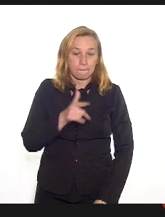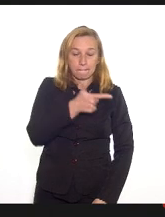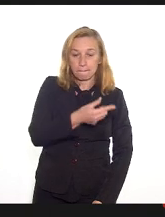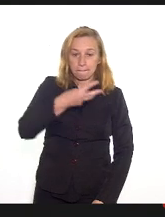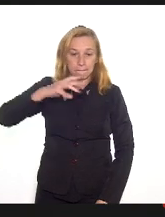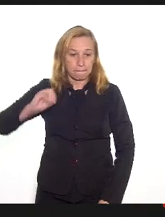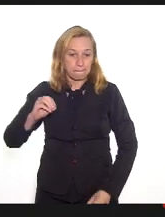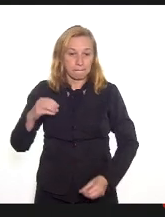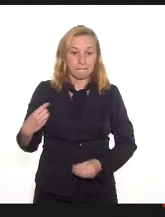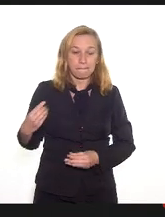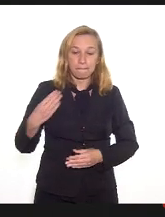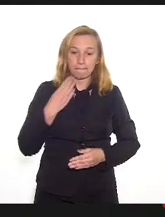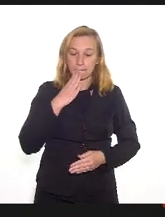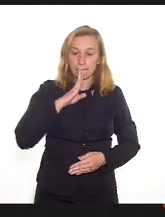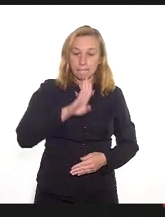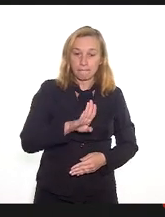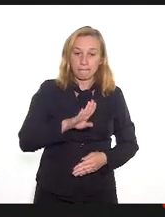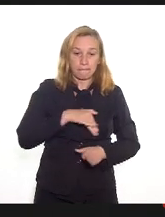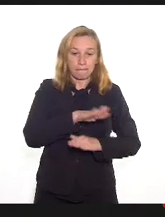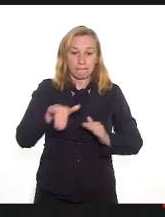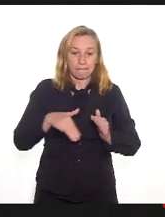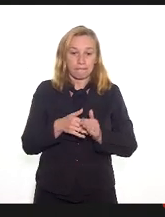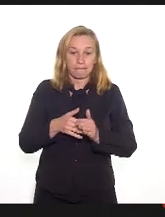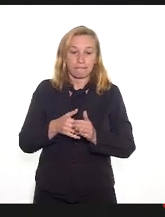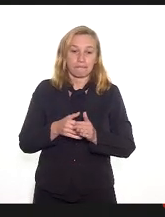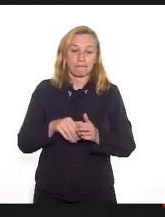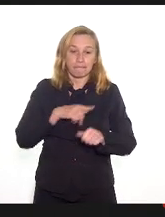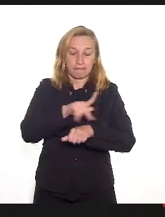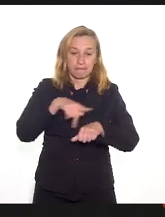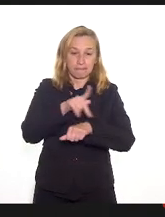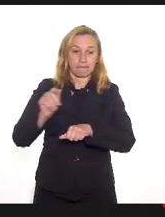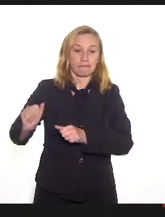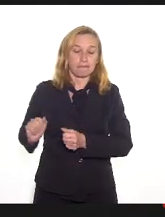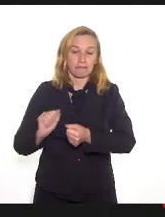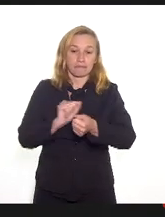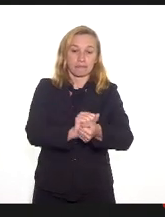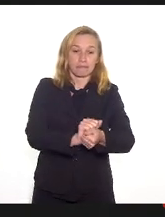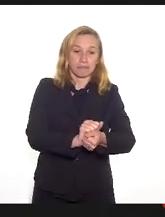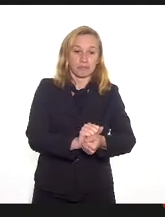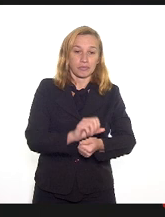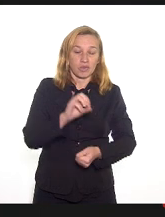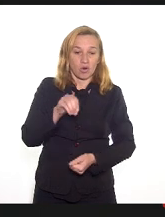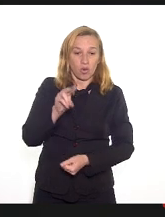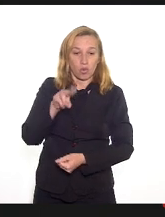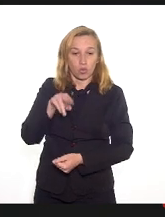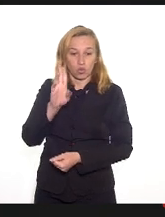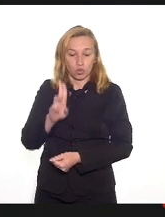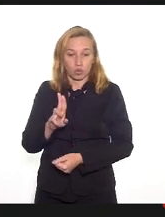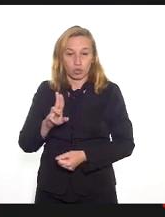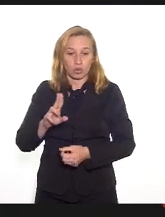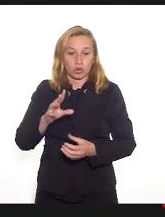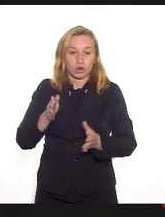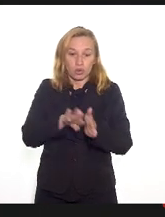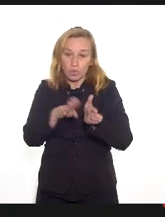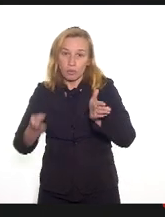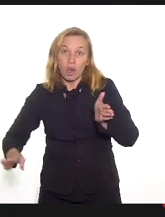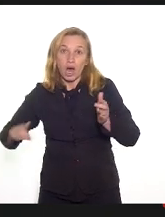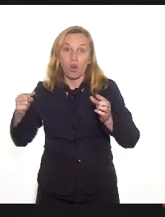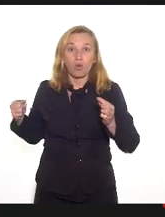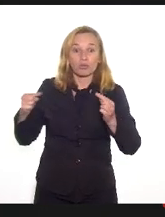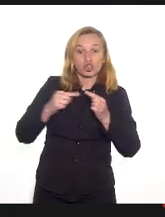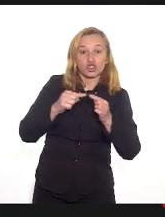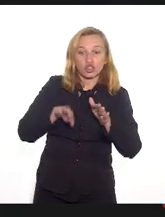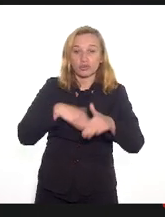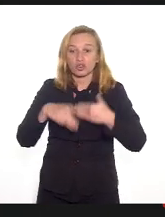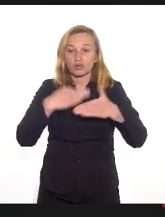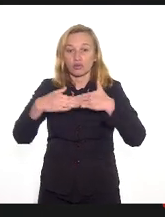um comprometimento de todos os países que compõem a ONU. E o mar surge como o objetivo de